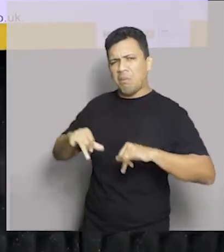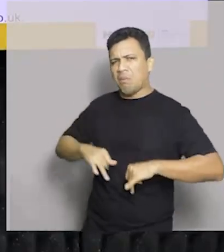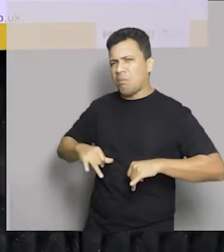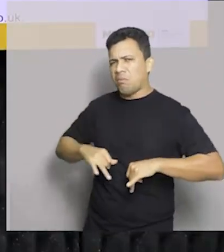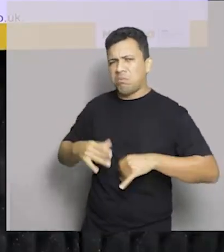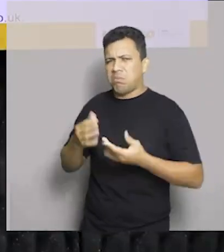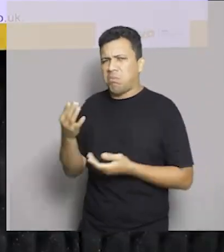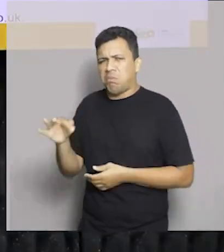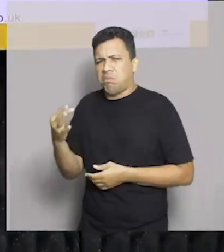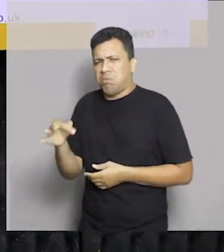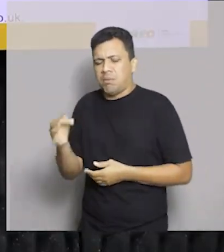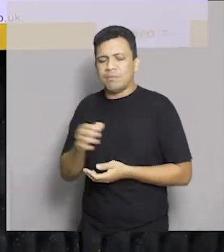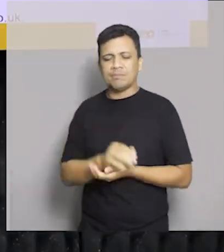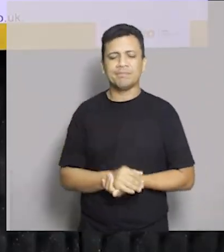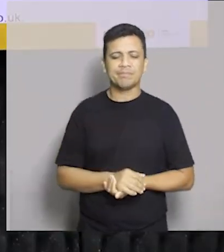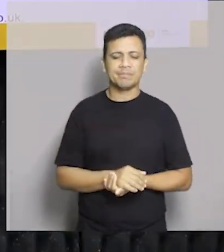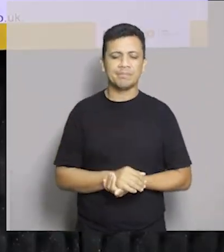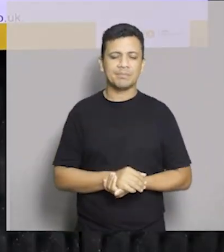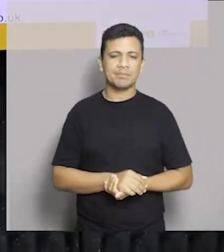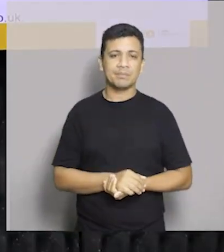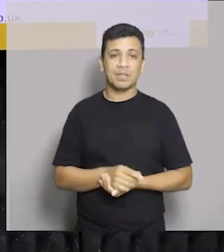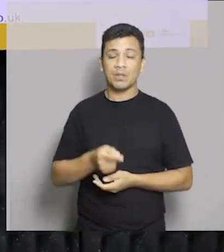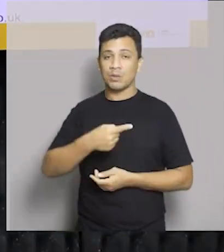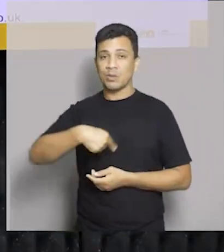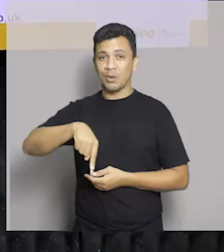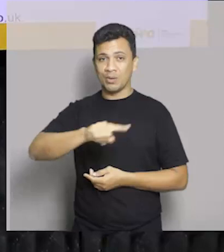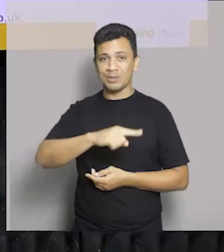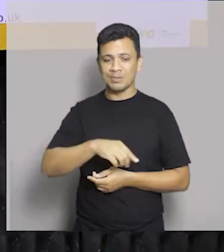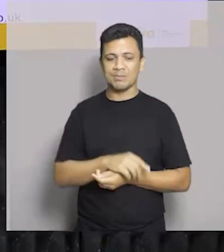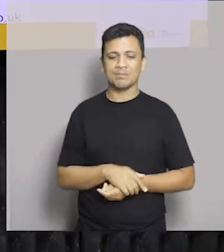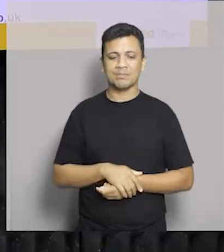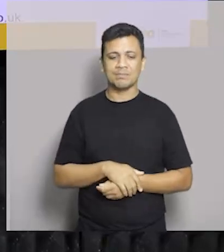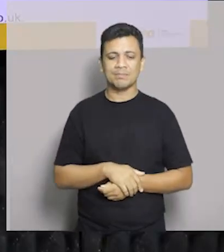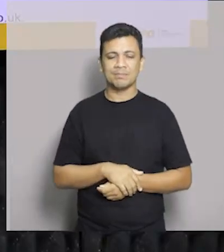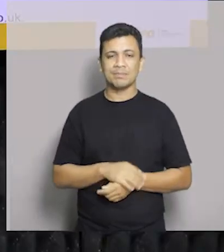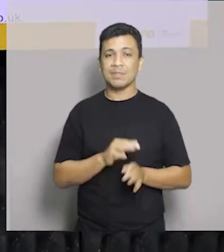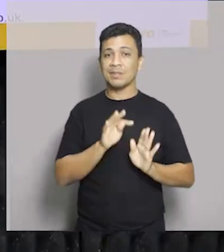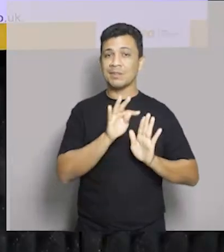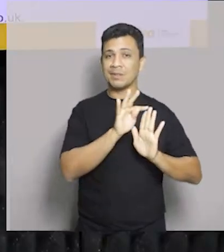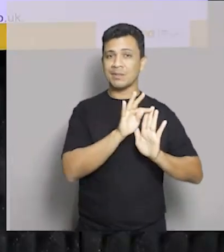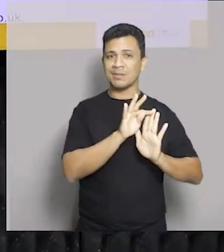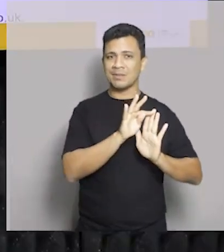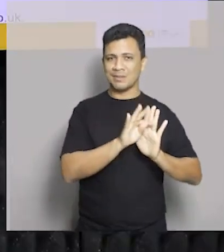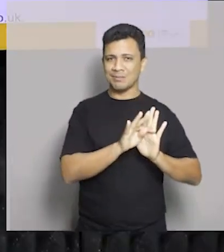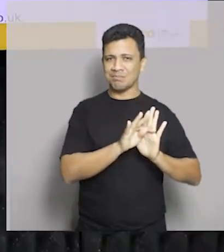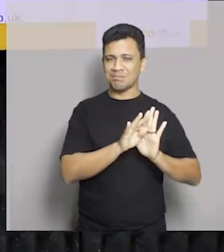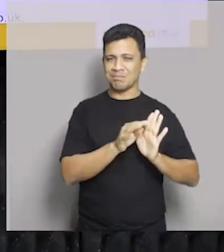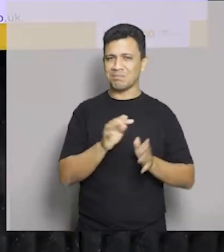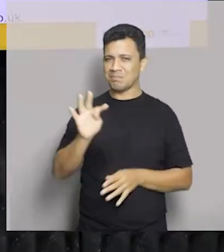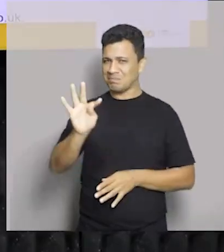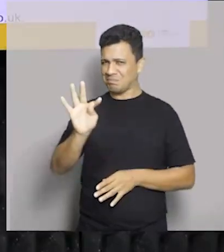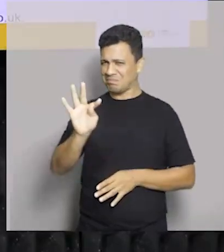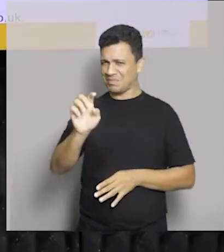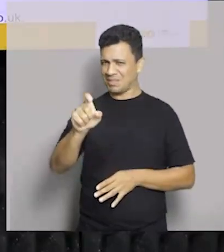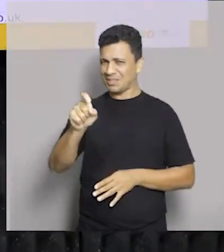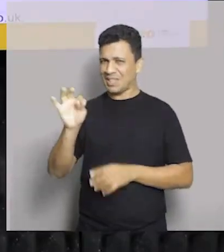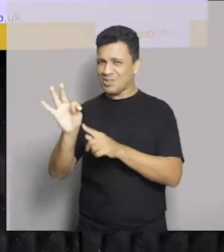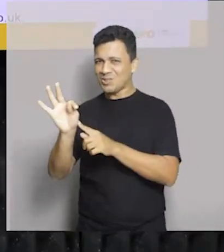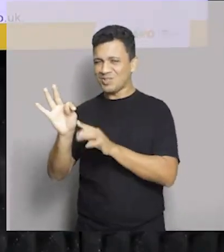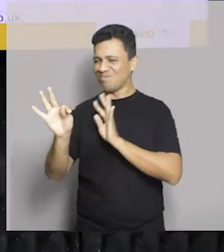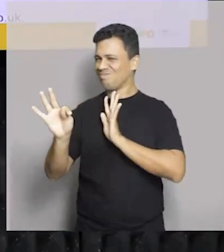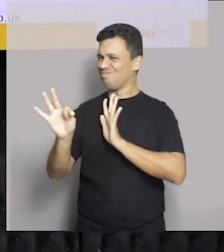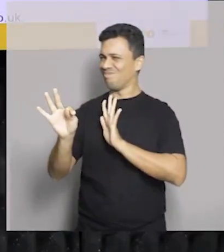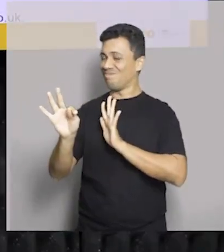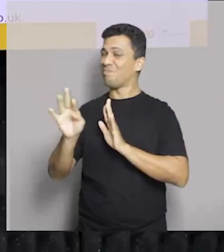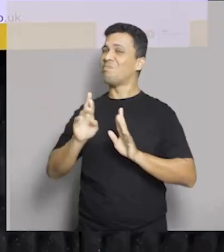ele continua, we quer dizer nós. We text, text, text. Essa palavra text, que parece com